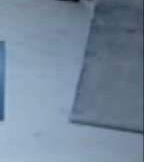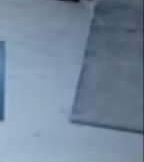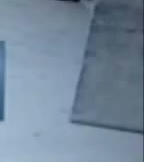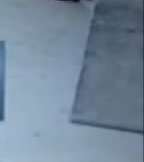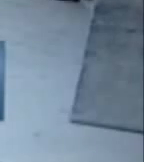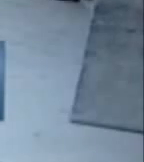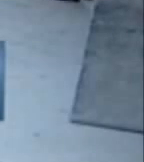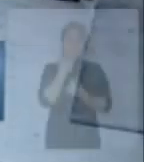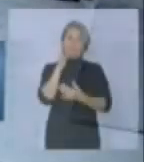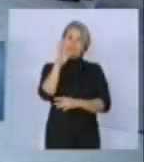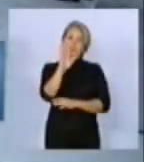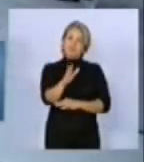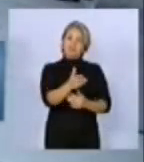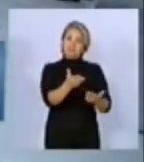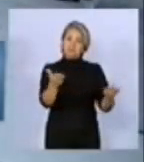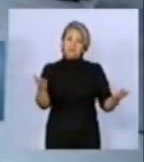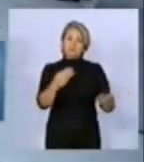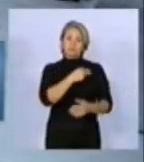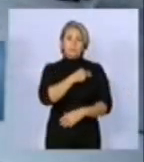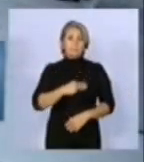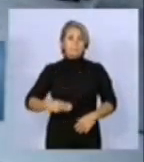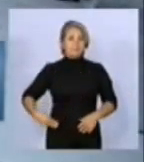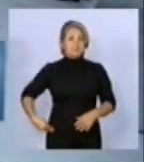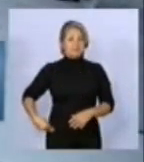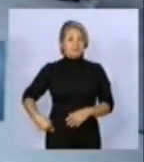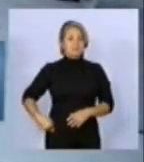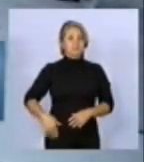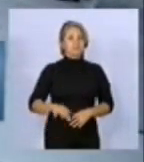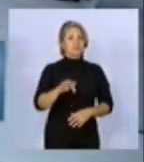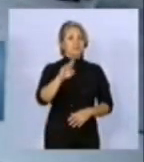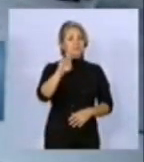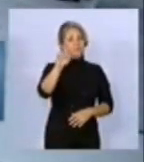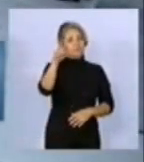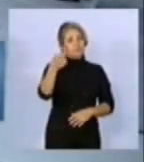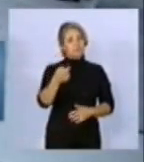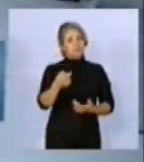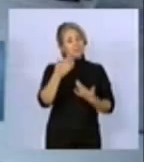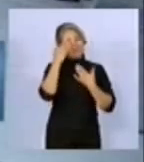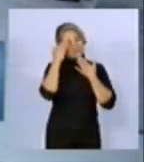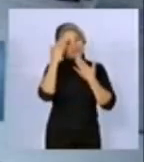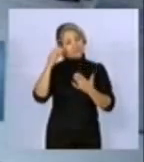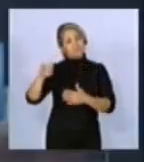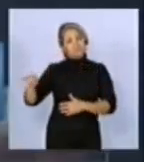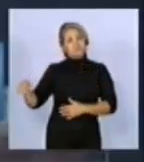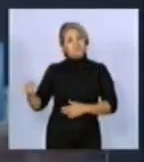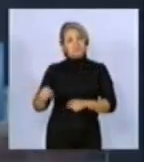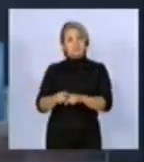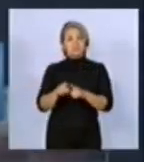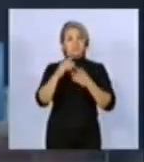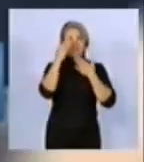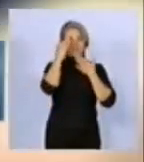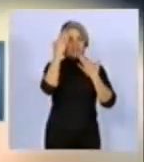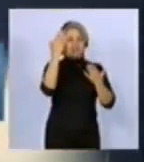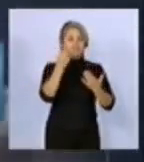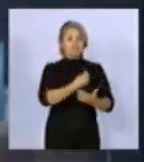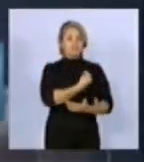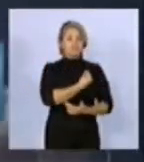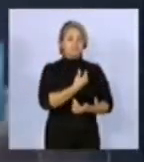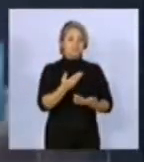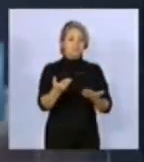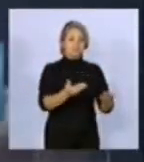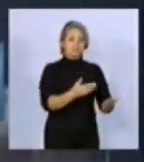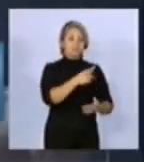Boa tarde a todos Boa tarde senhor Ministro agradeço a oportunidade Agradeço também aqui a presença do Senor Pedro